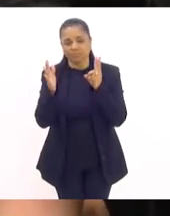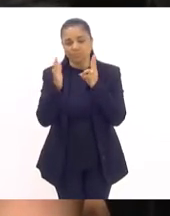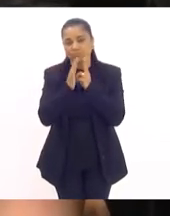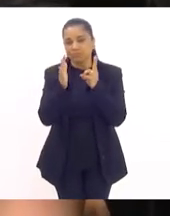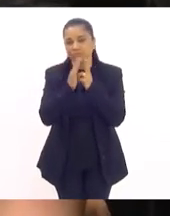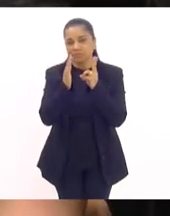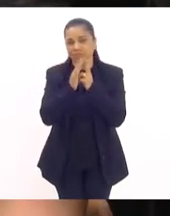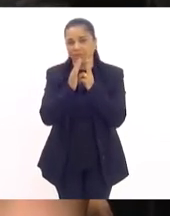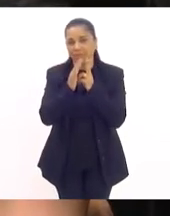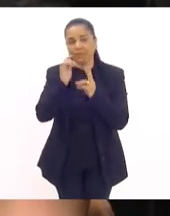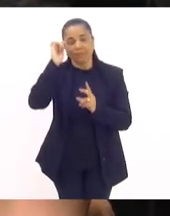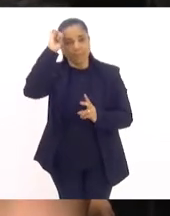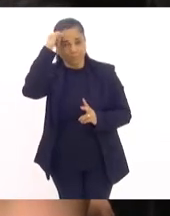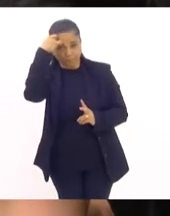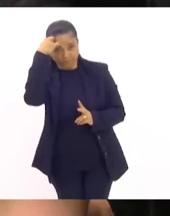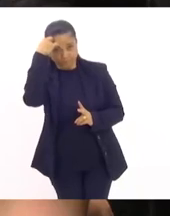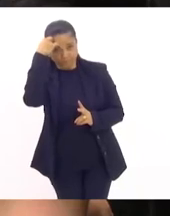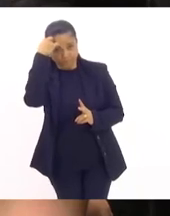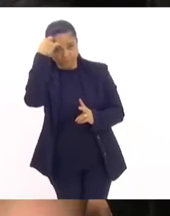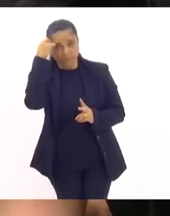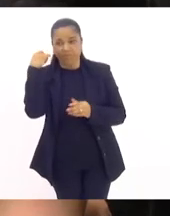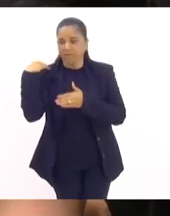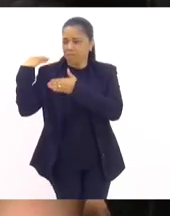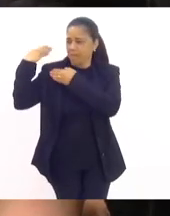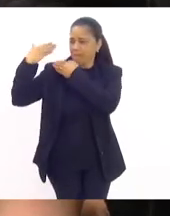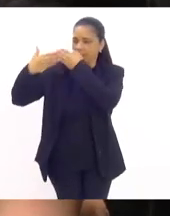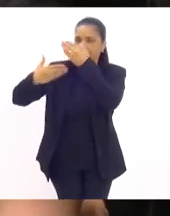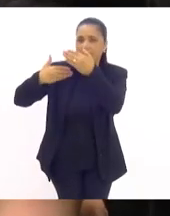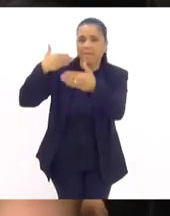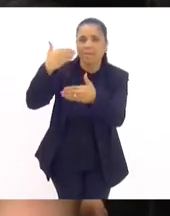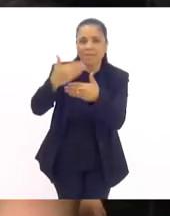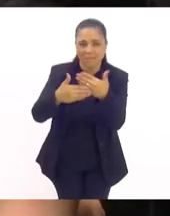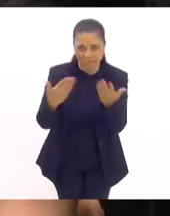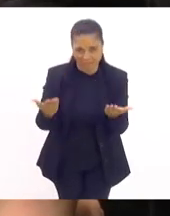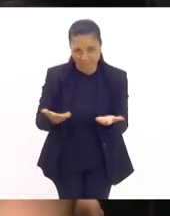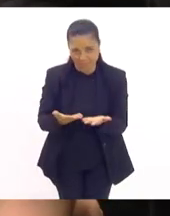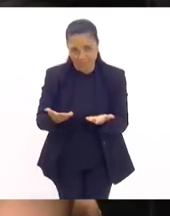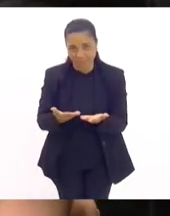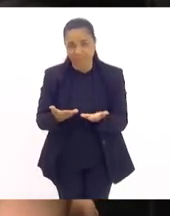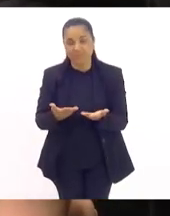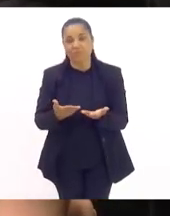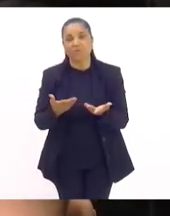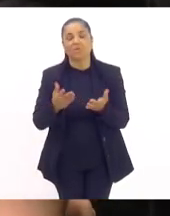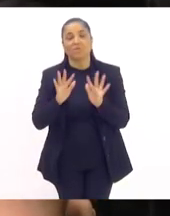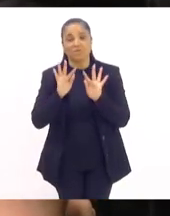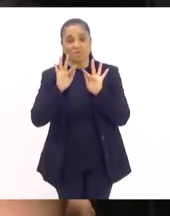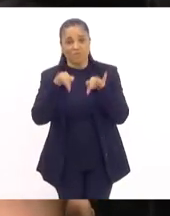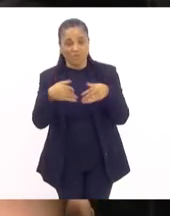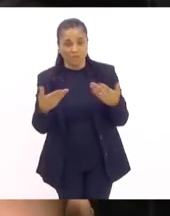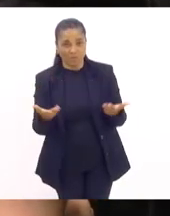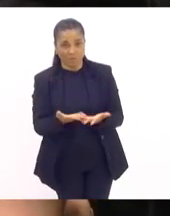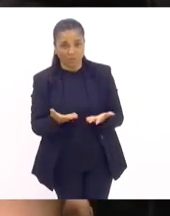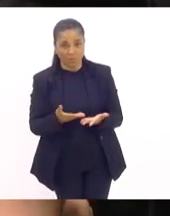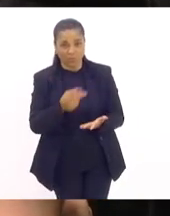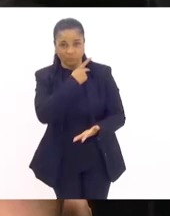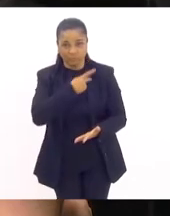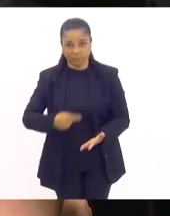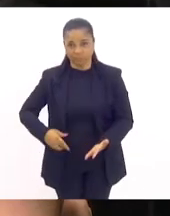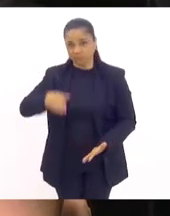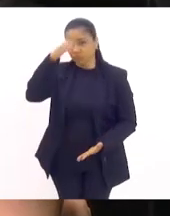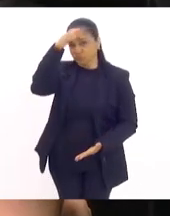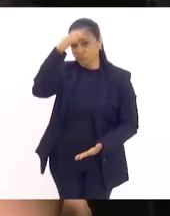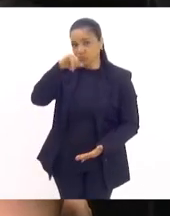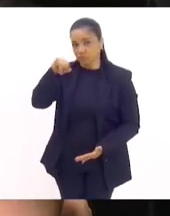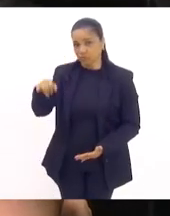e negra. Quero concluir dizendo, minha presidenta, Tia Ju, que o nosso